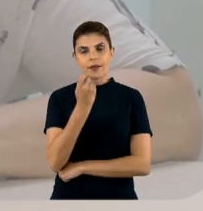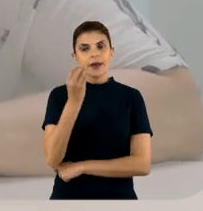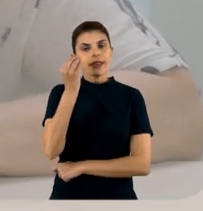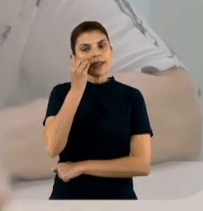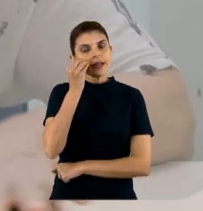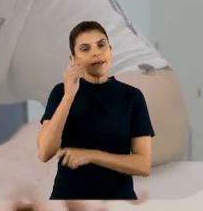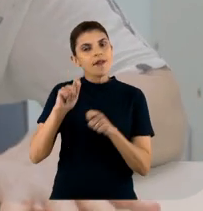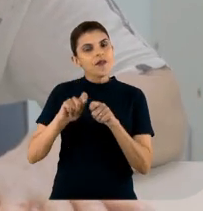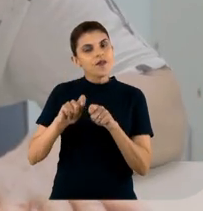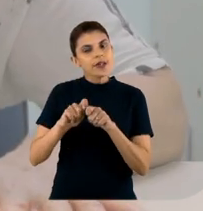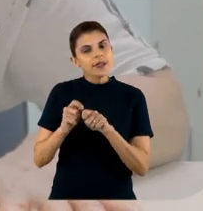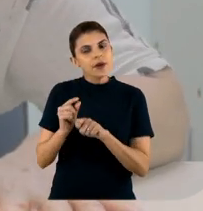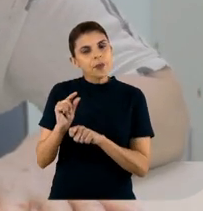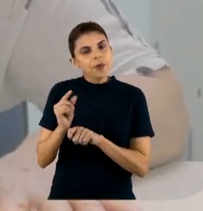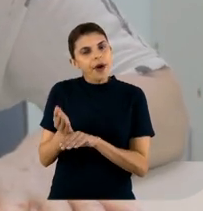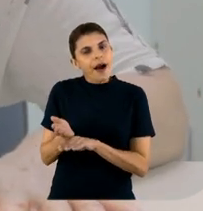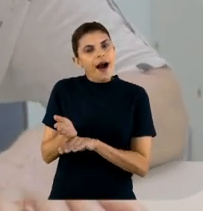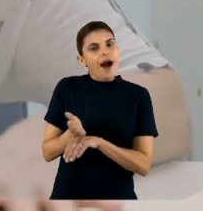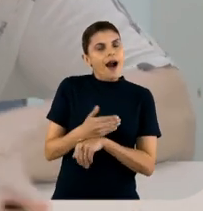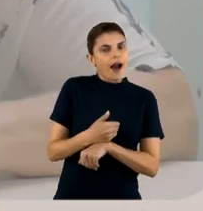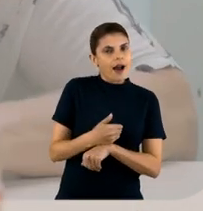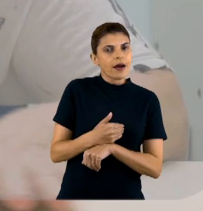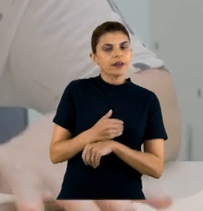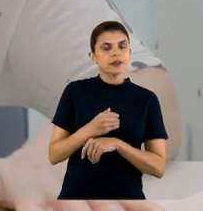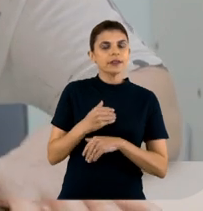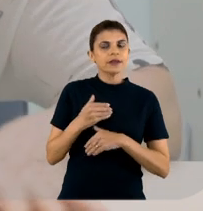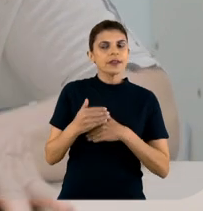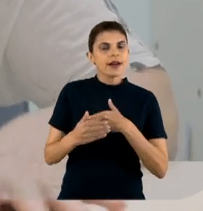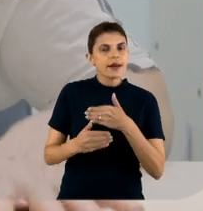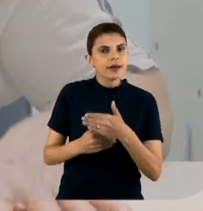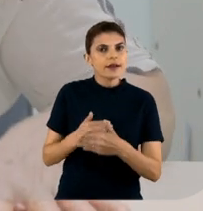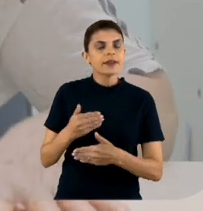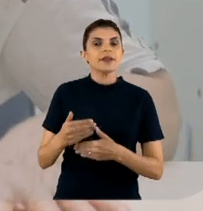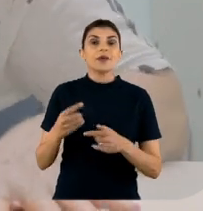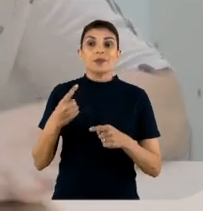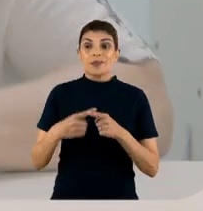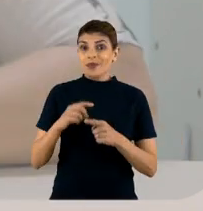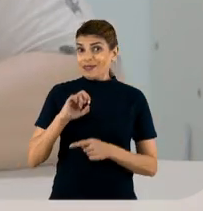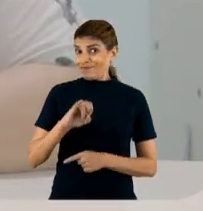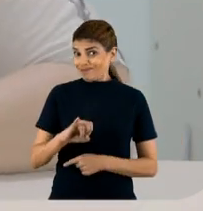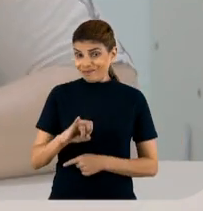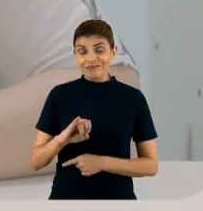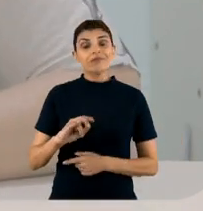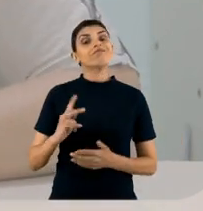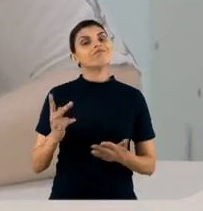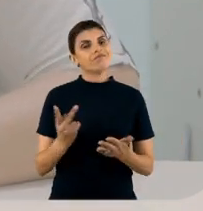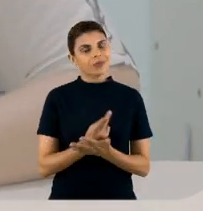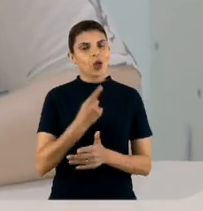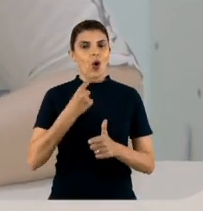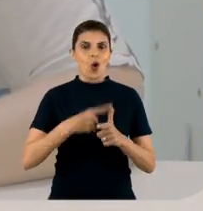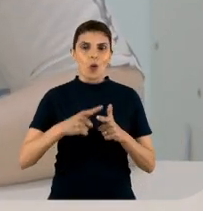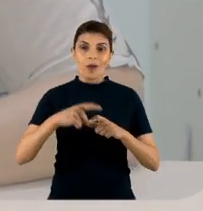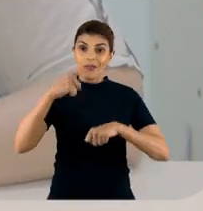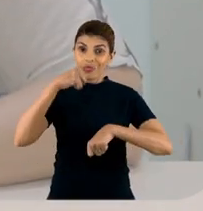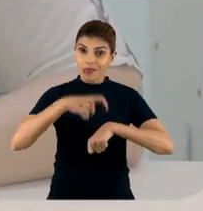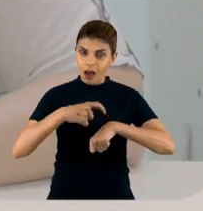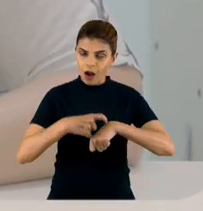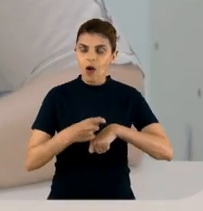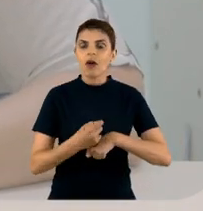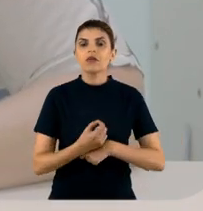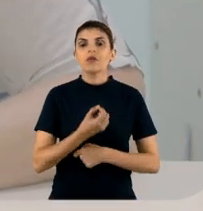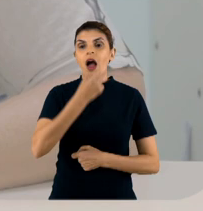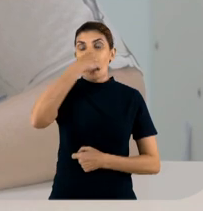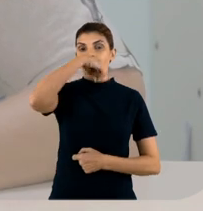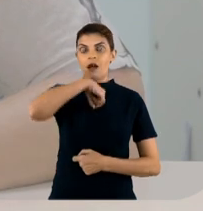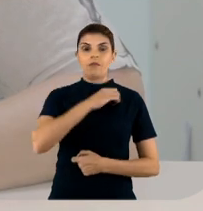você tem que tentar fazer isso um pouquinho mais eletivo um pouquinho antes porque senão você pode ter uma complicação na hora da intubação